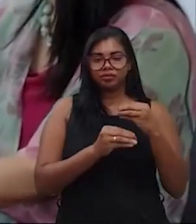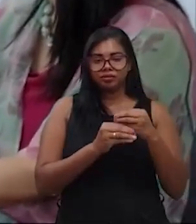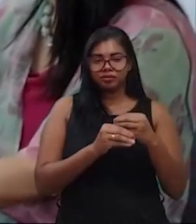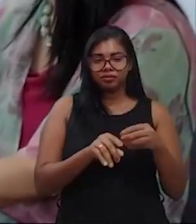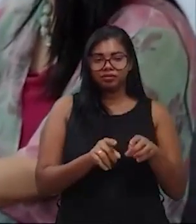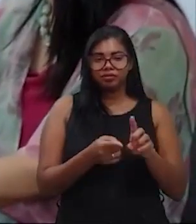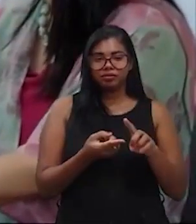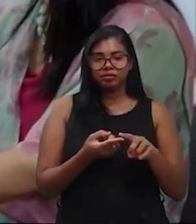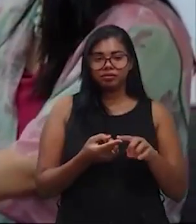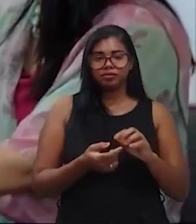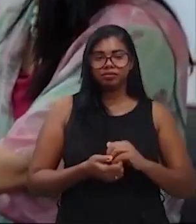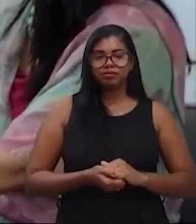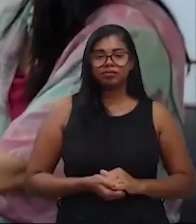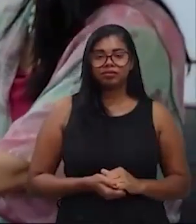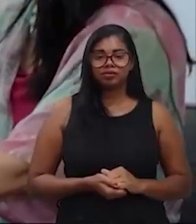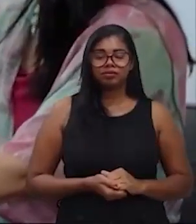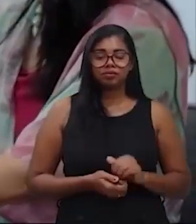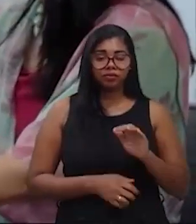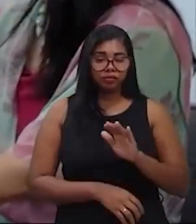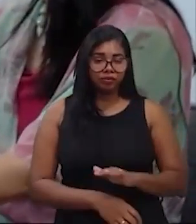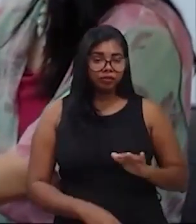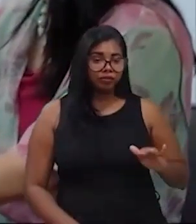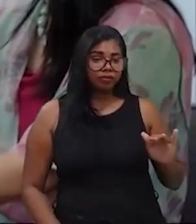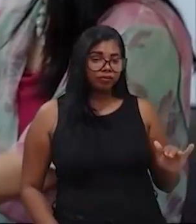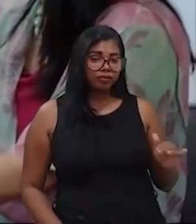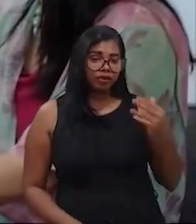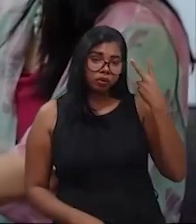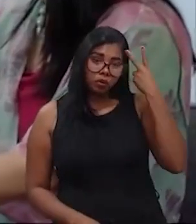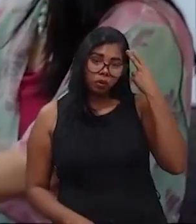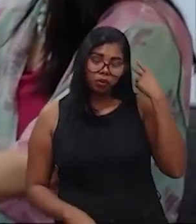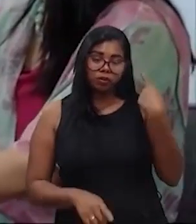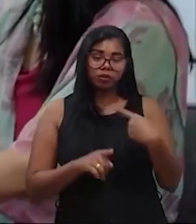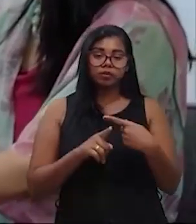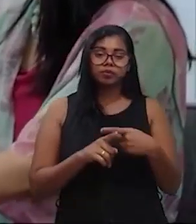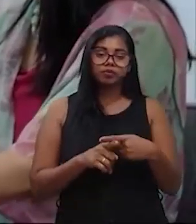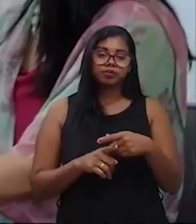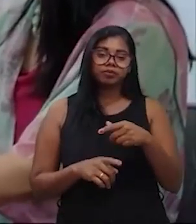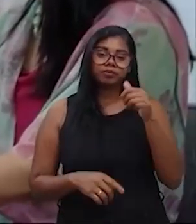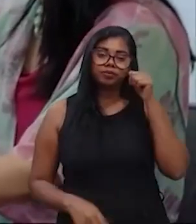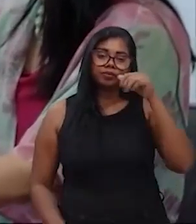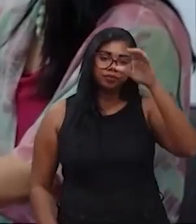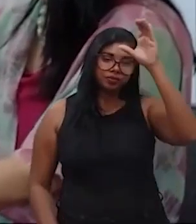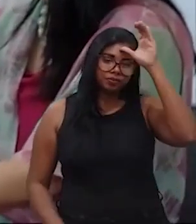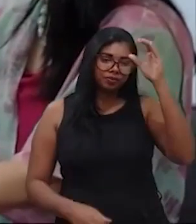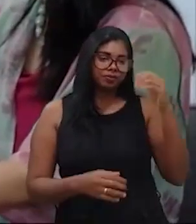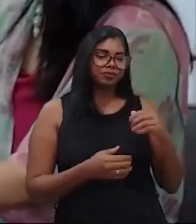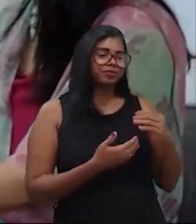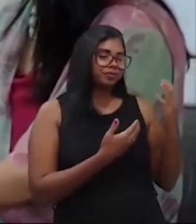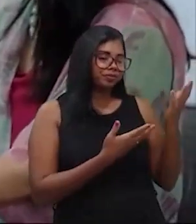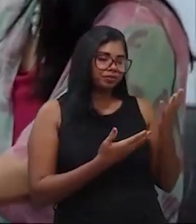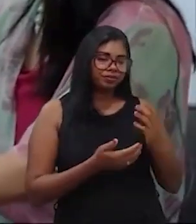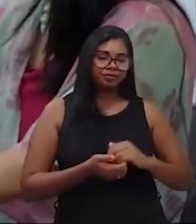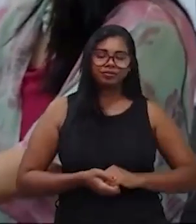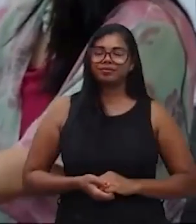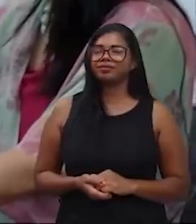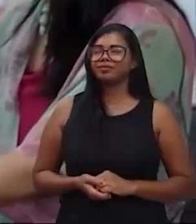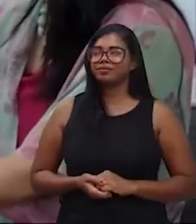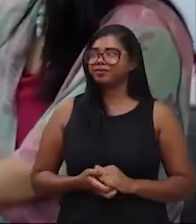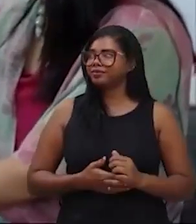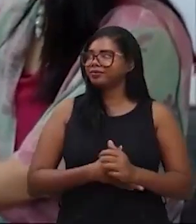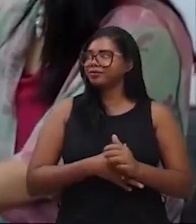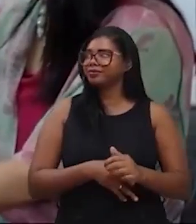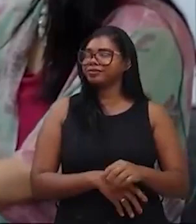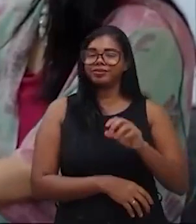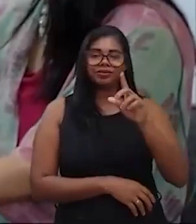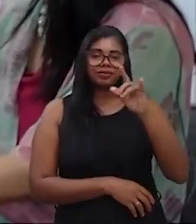lado, eu tive uma infância muito manual porque minhas tias, beijo para elas maravilhosas, tia Ani e